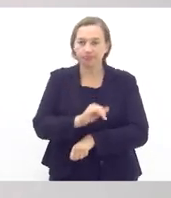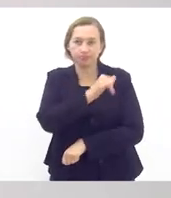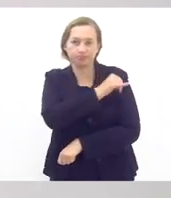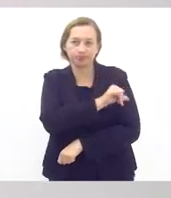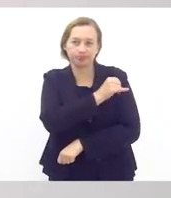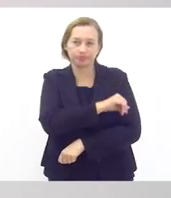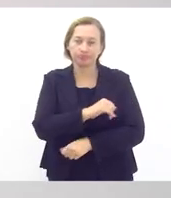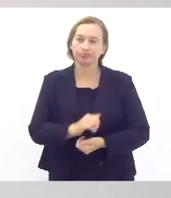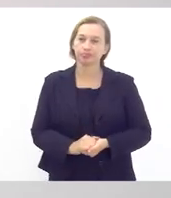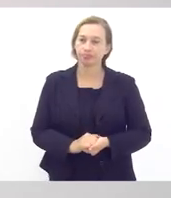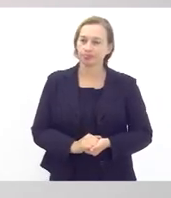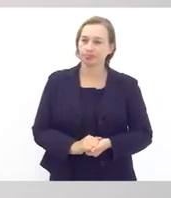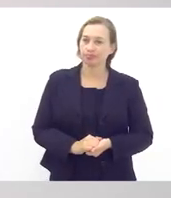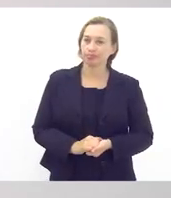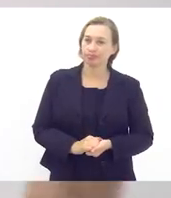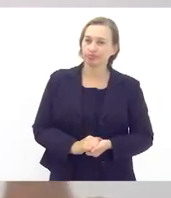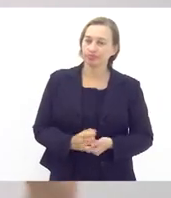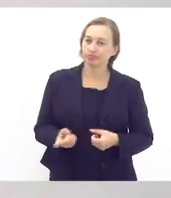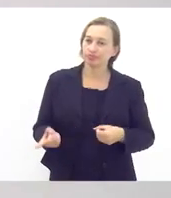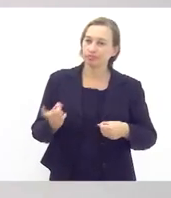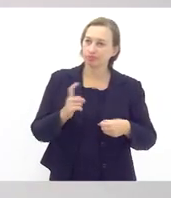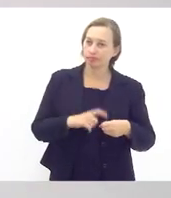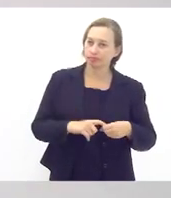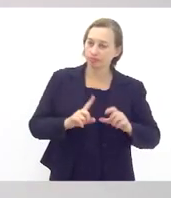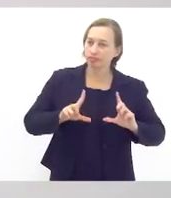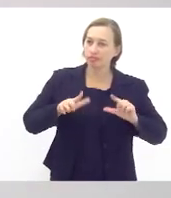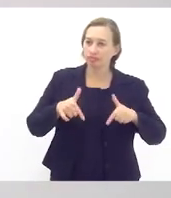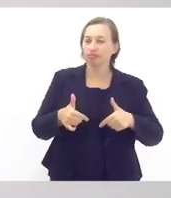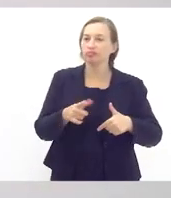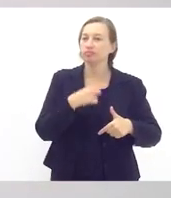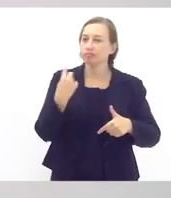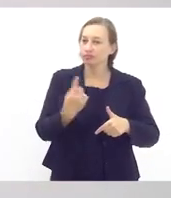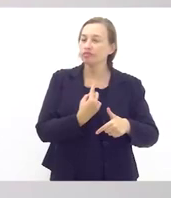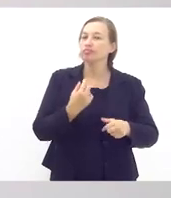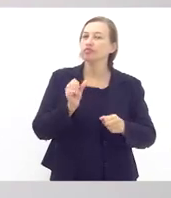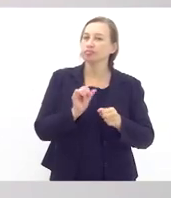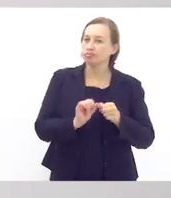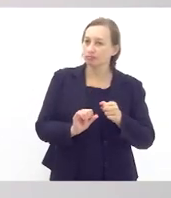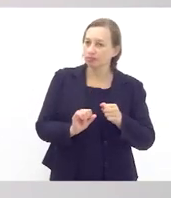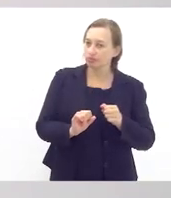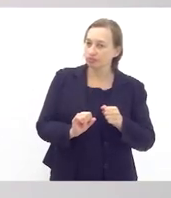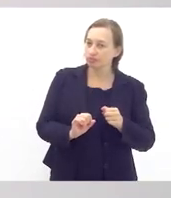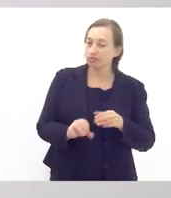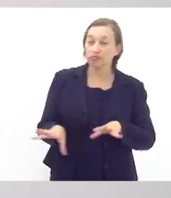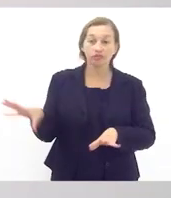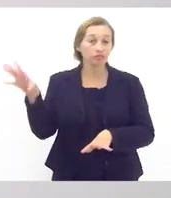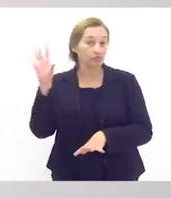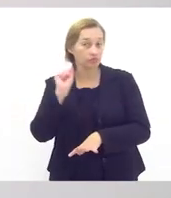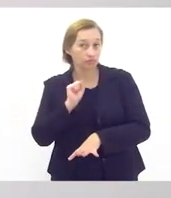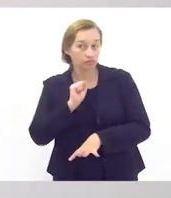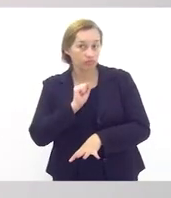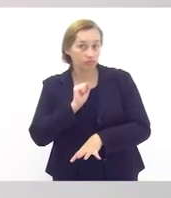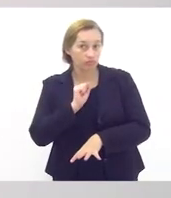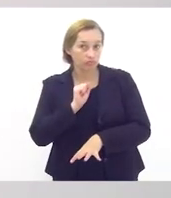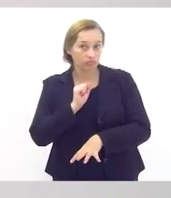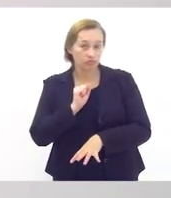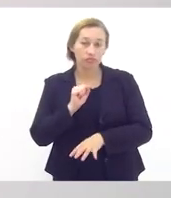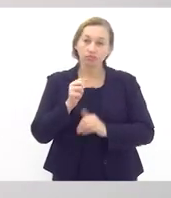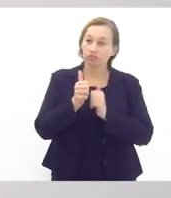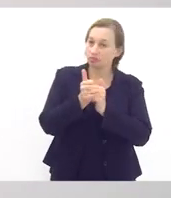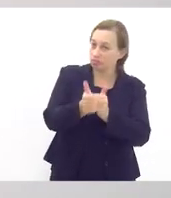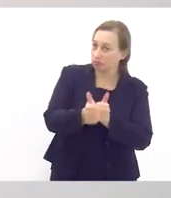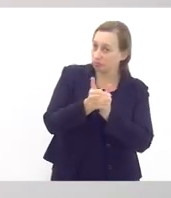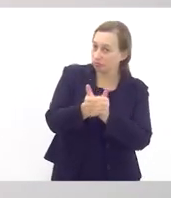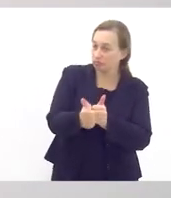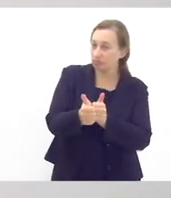a replicar as ações que nós estamos fazendo de escuta dois segmentos